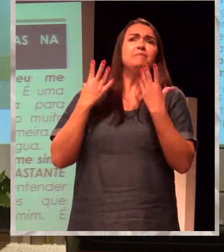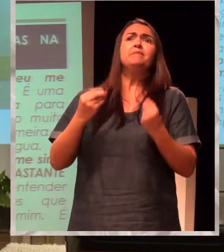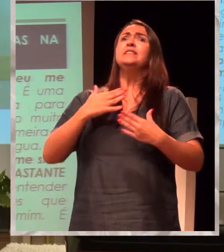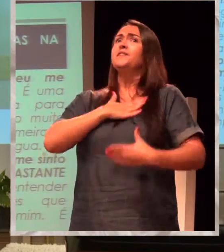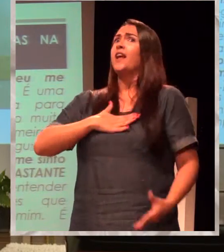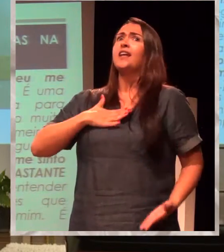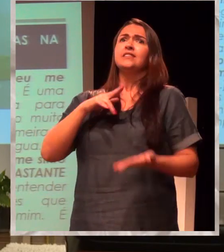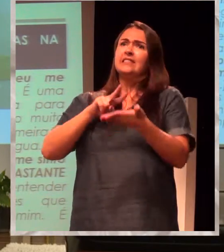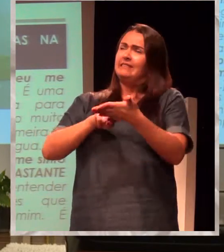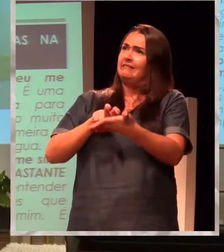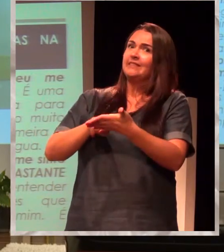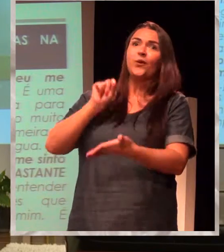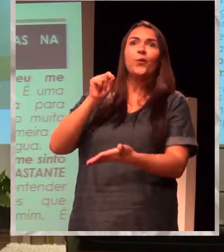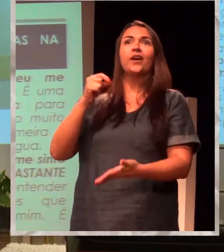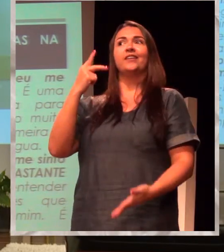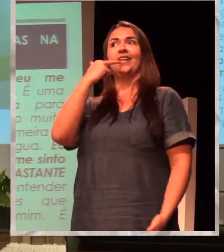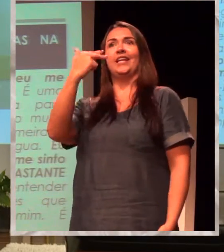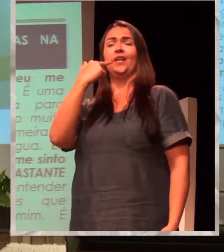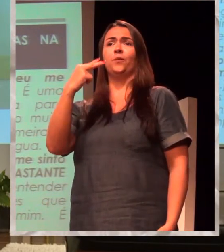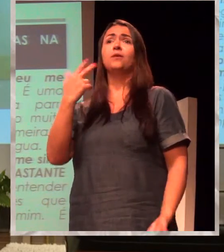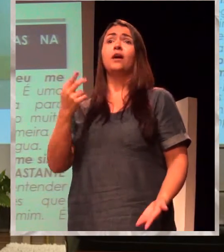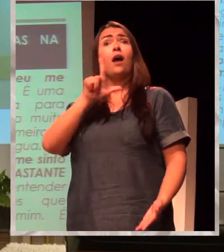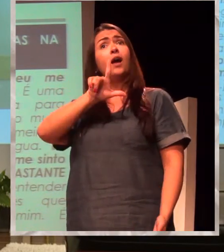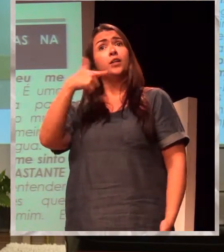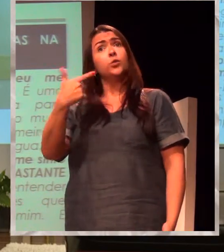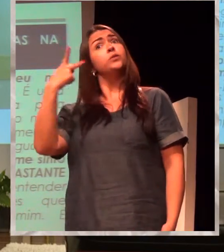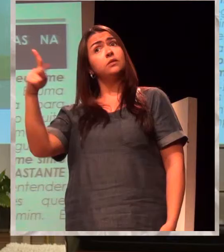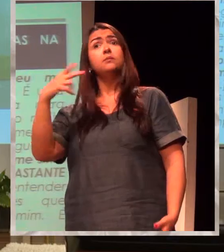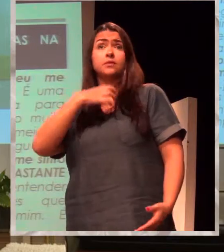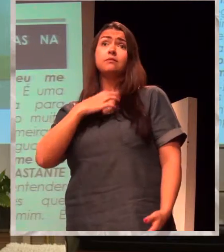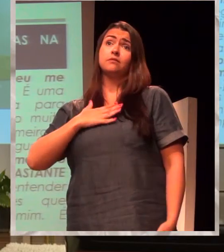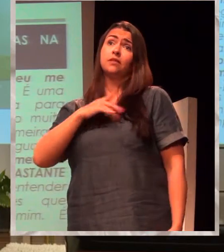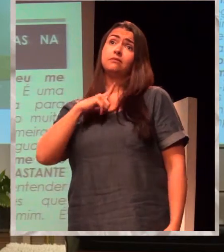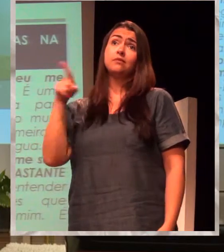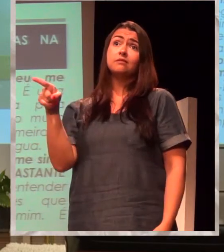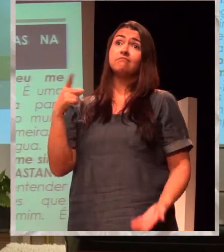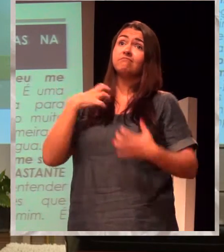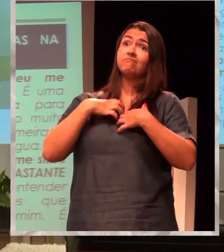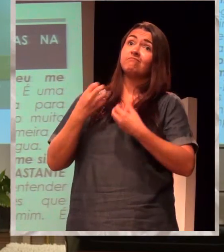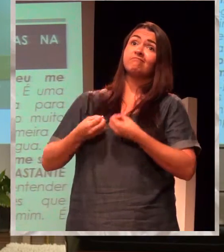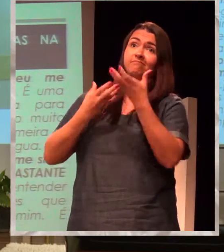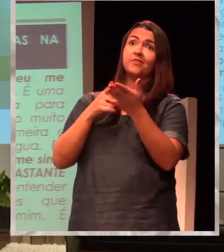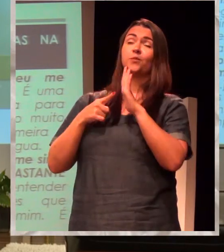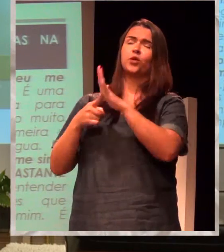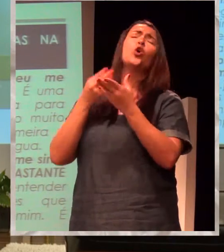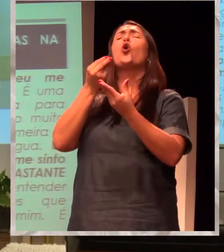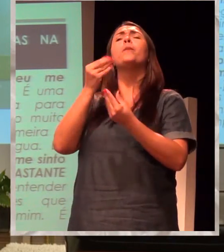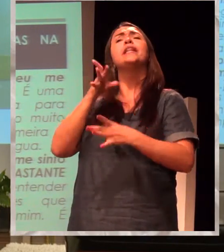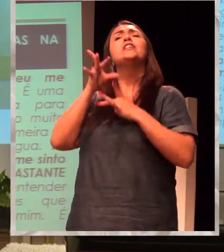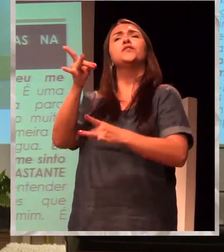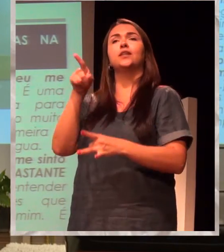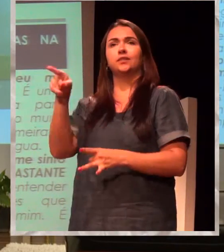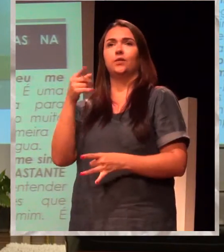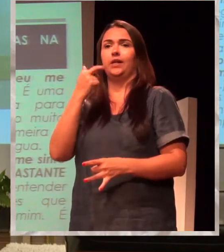quão feliz ele se sente com essa língua, mesmo sendo a segunda língua dele. E aí a identificação com a língua,